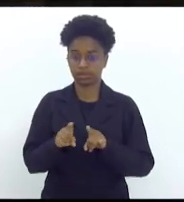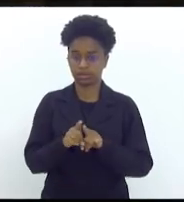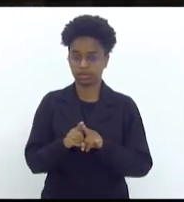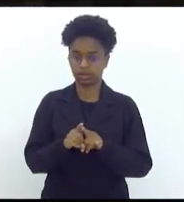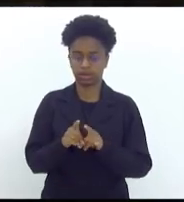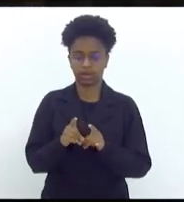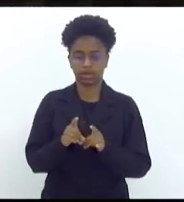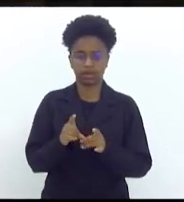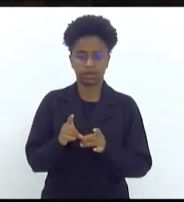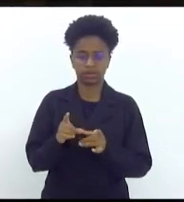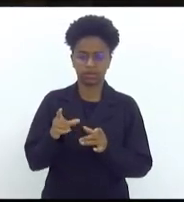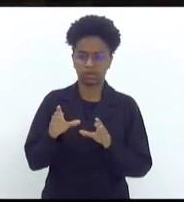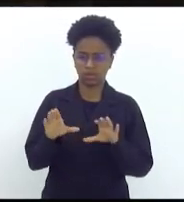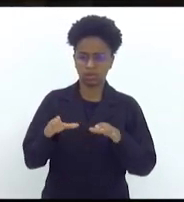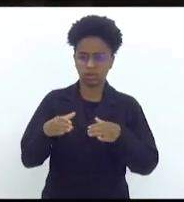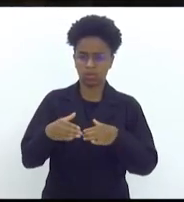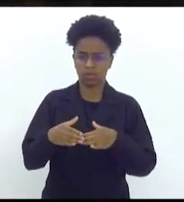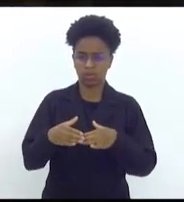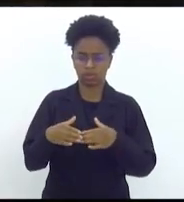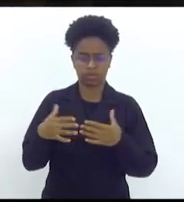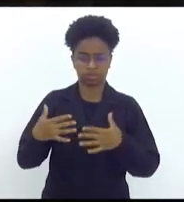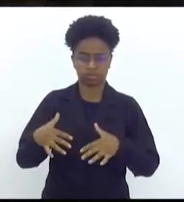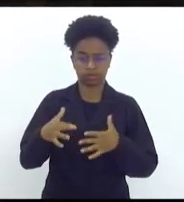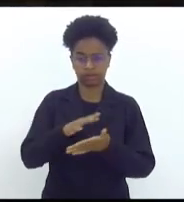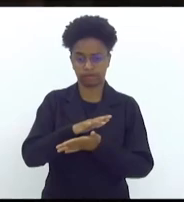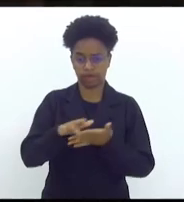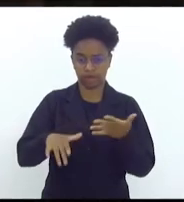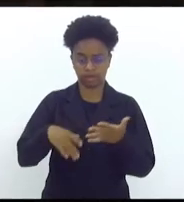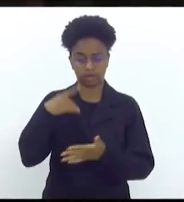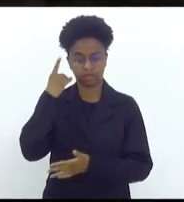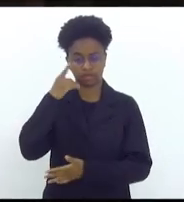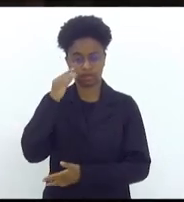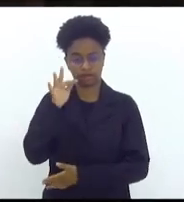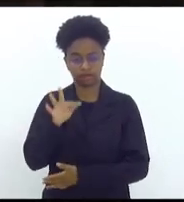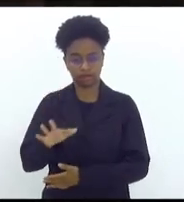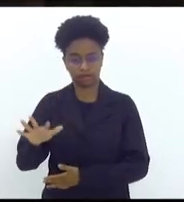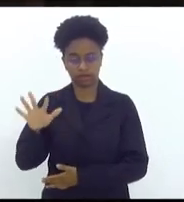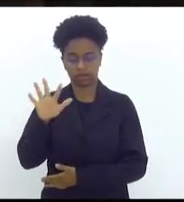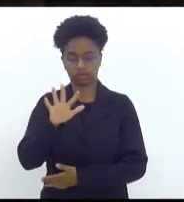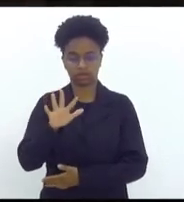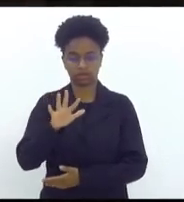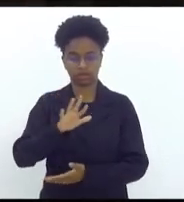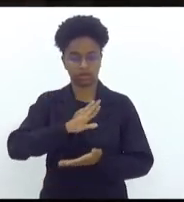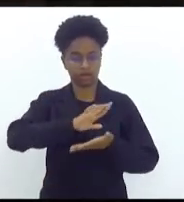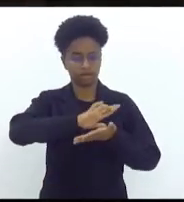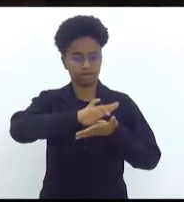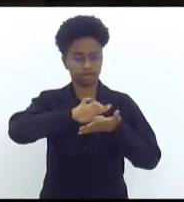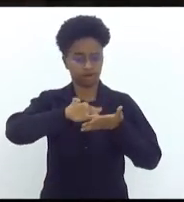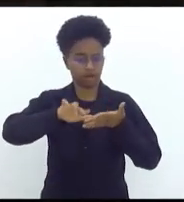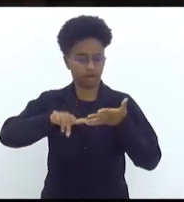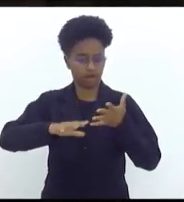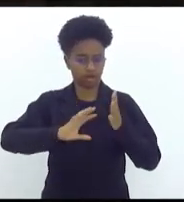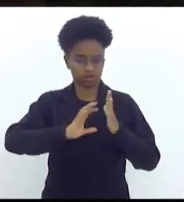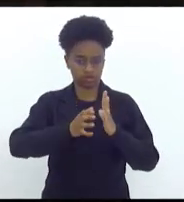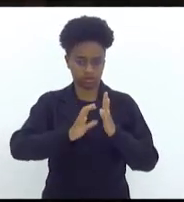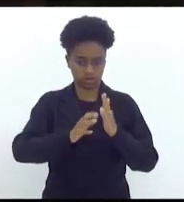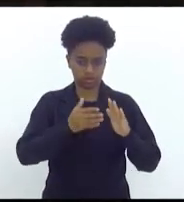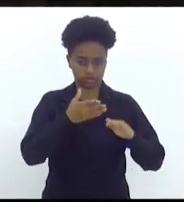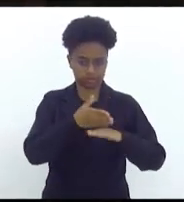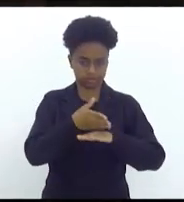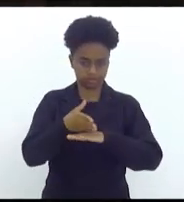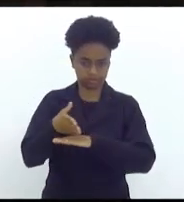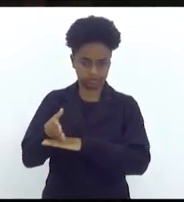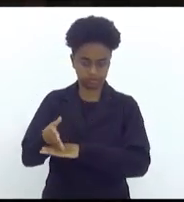bastante expressivo de deputados federais de diversos partidos políticos